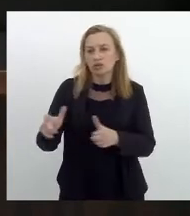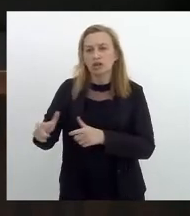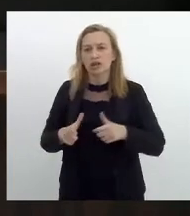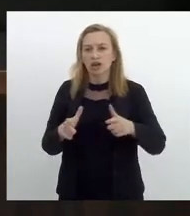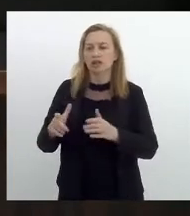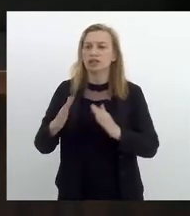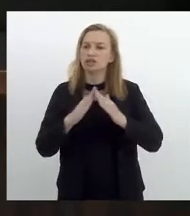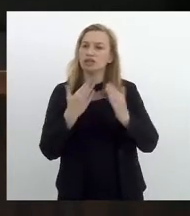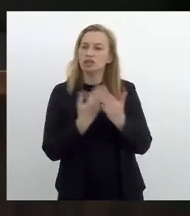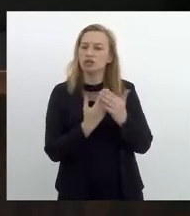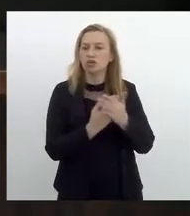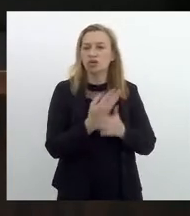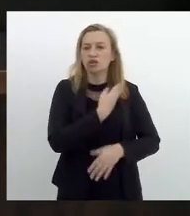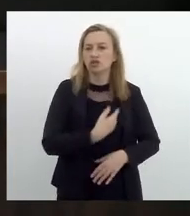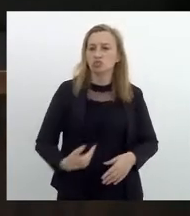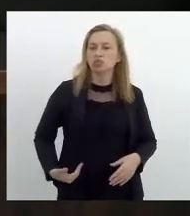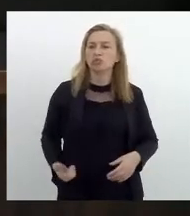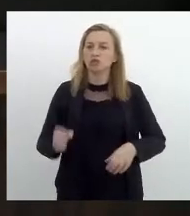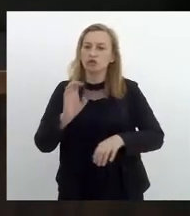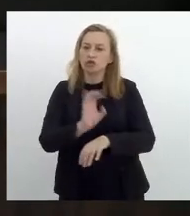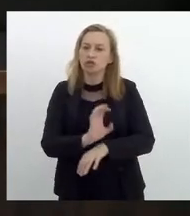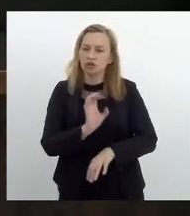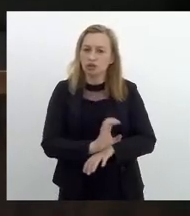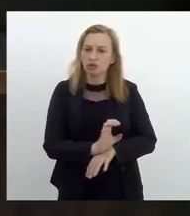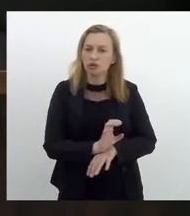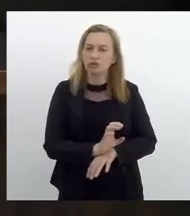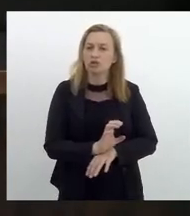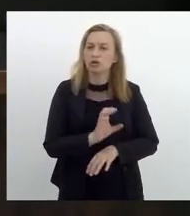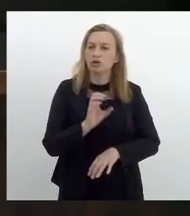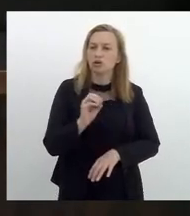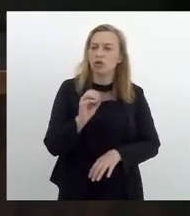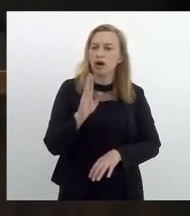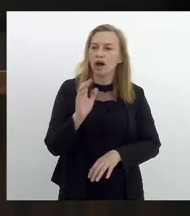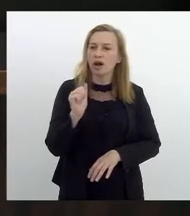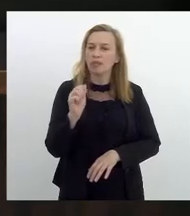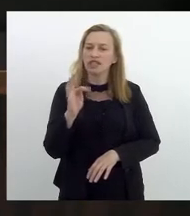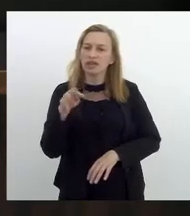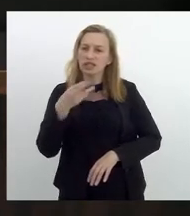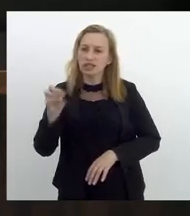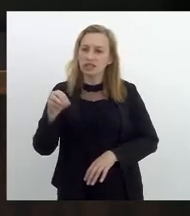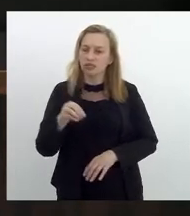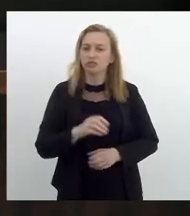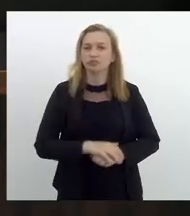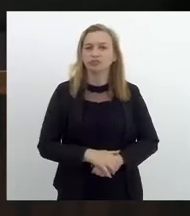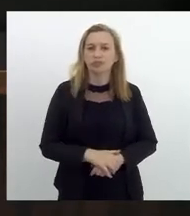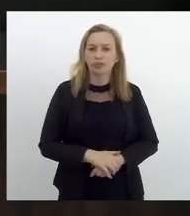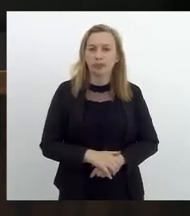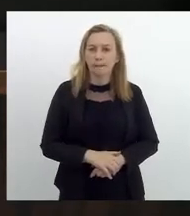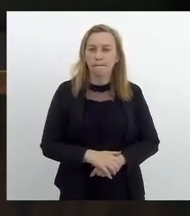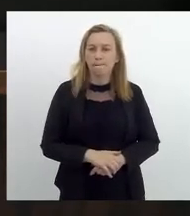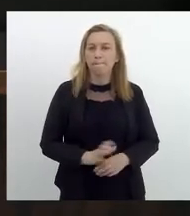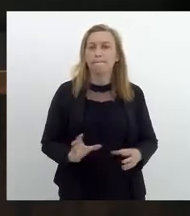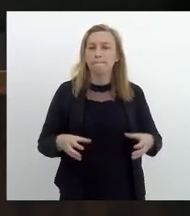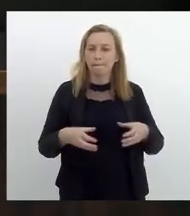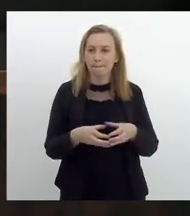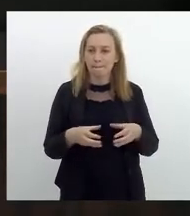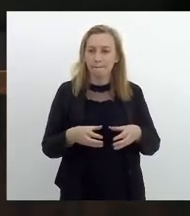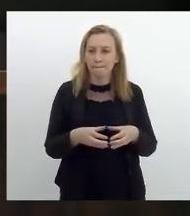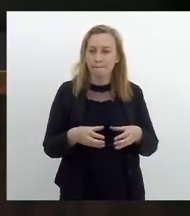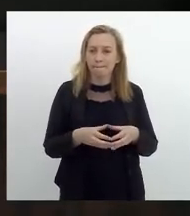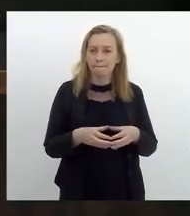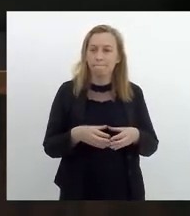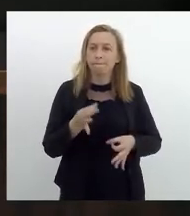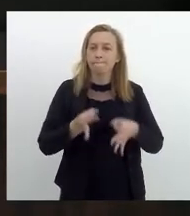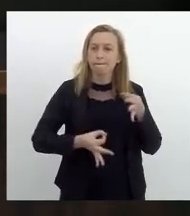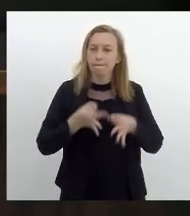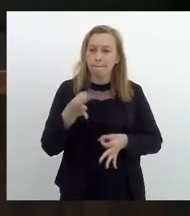nas escolas públicas estaduais em regime de coabitação. Pendendo de pareceres das comissões de Constituição